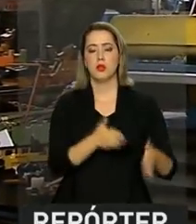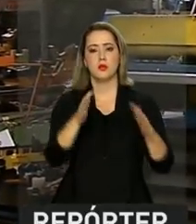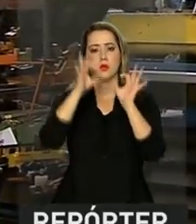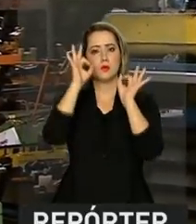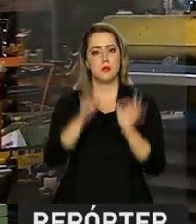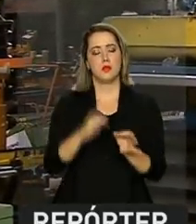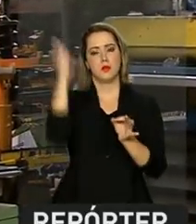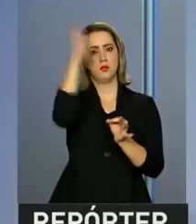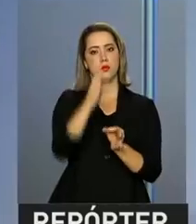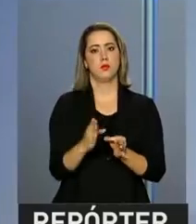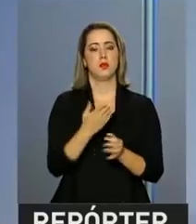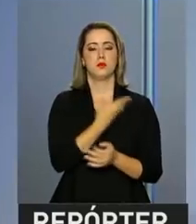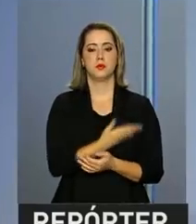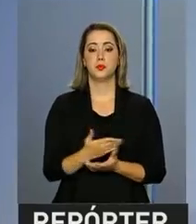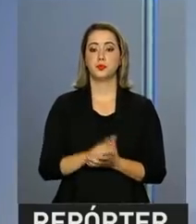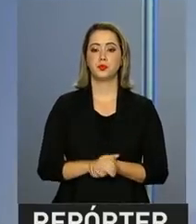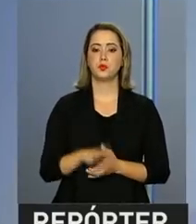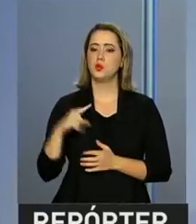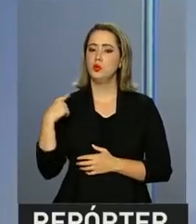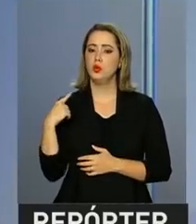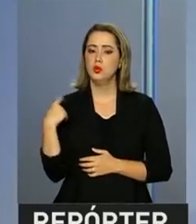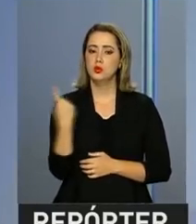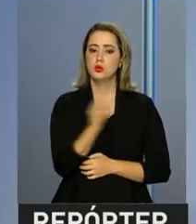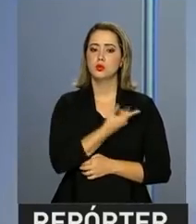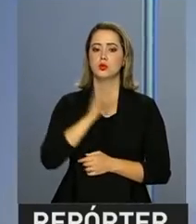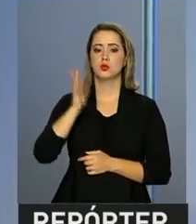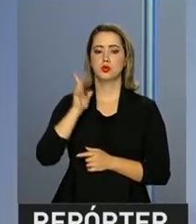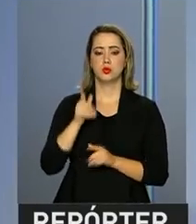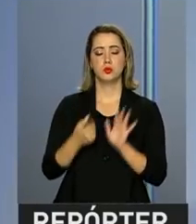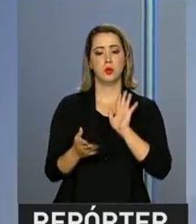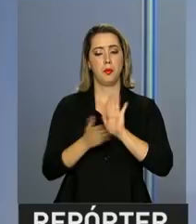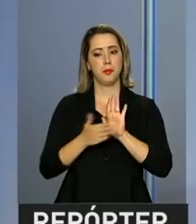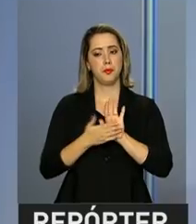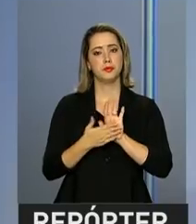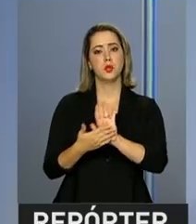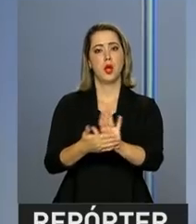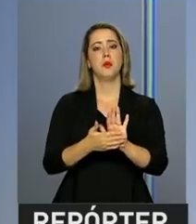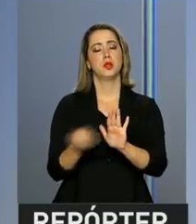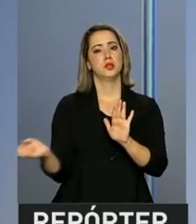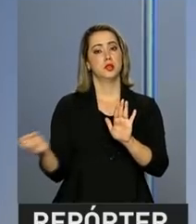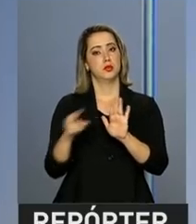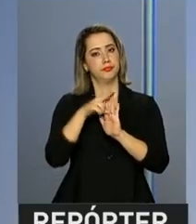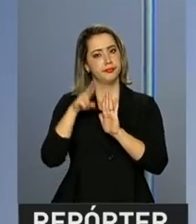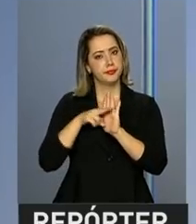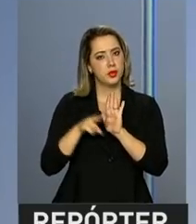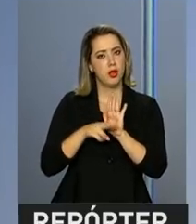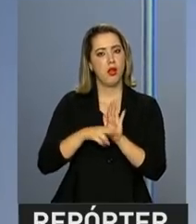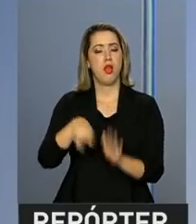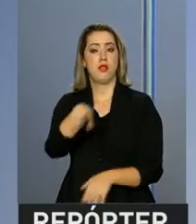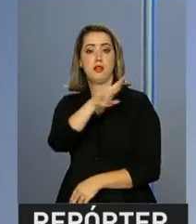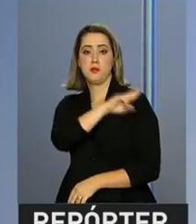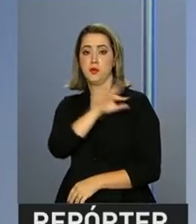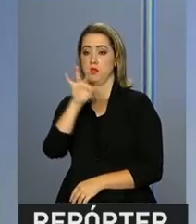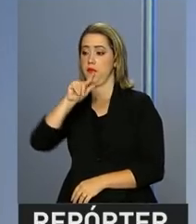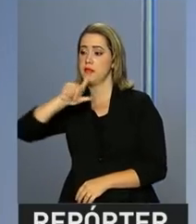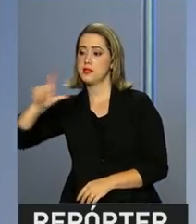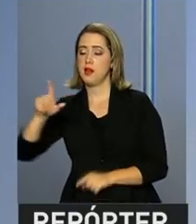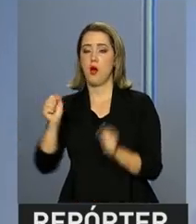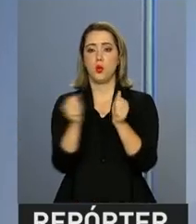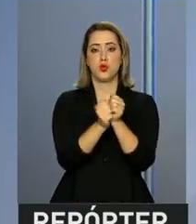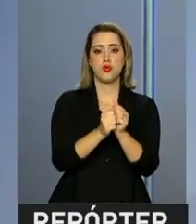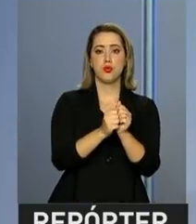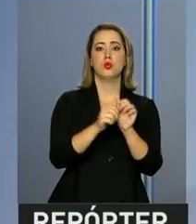nos trilhos. Essas medidas todas que nós estamos promovendo, de responsabilidade fiscal de um lado e